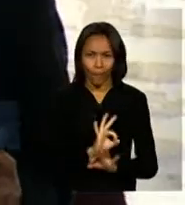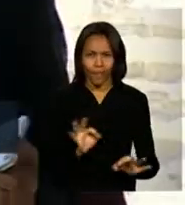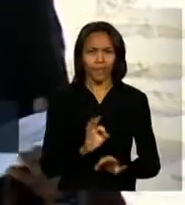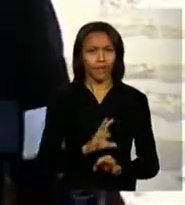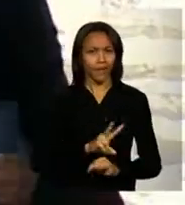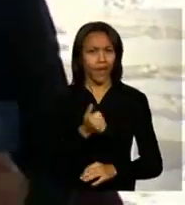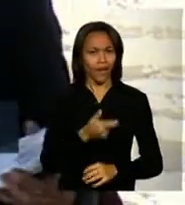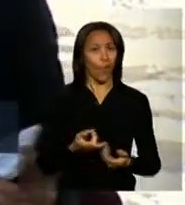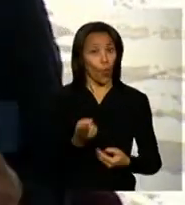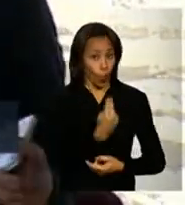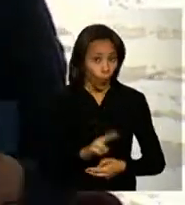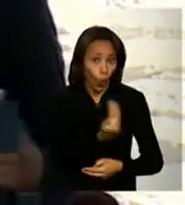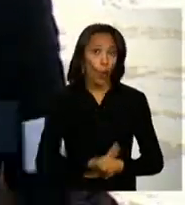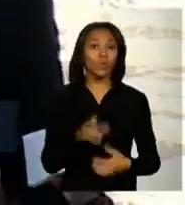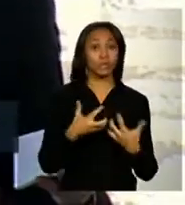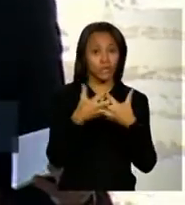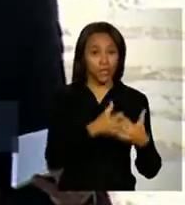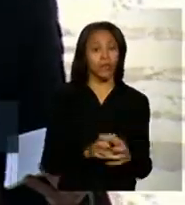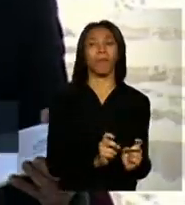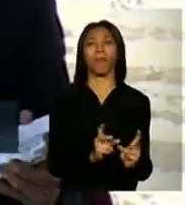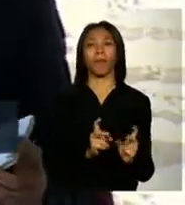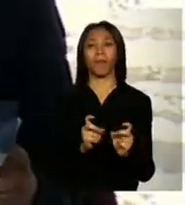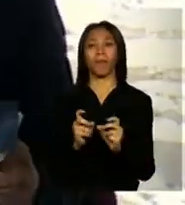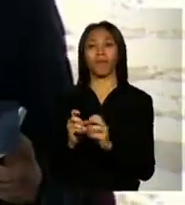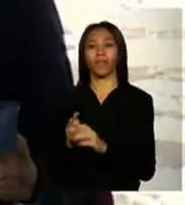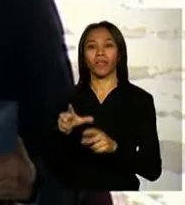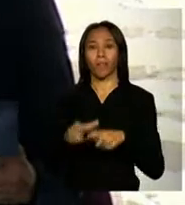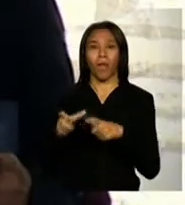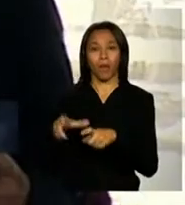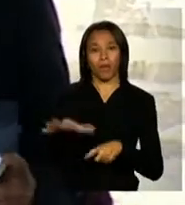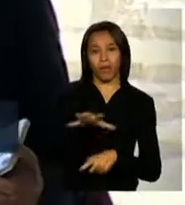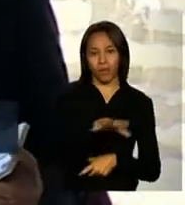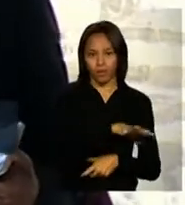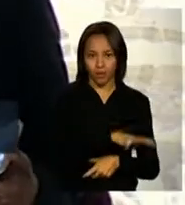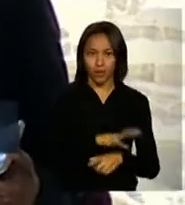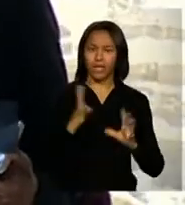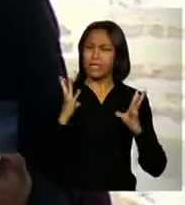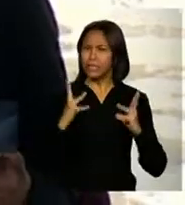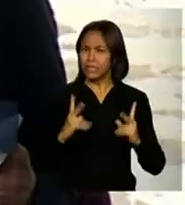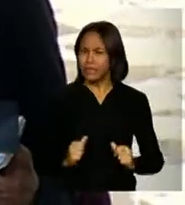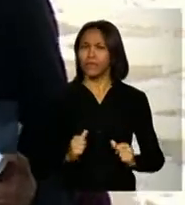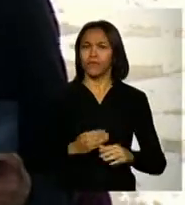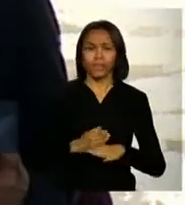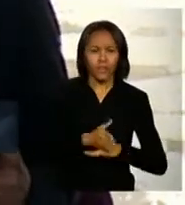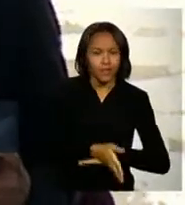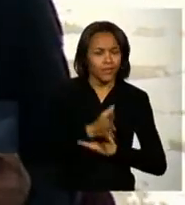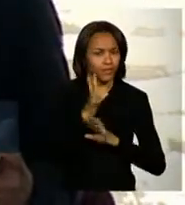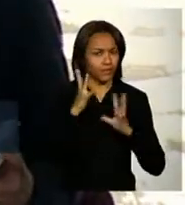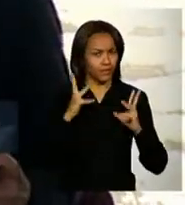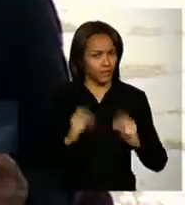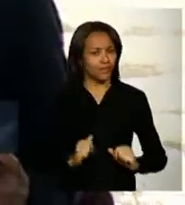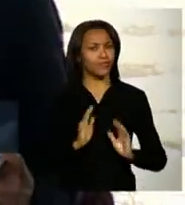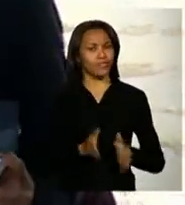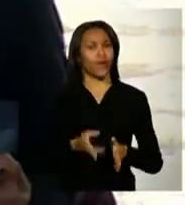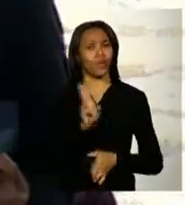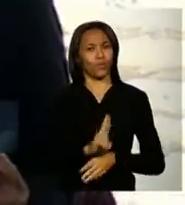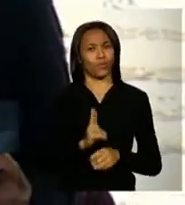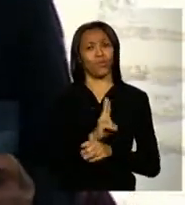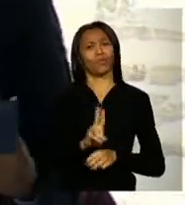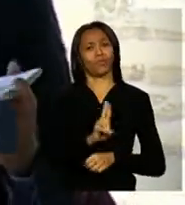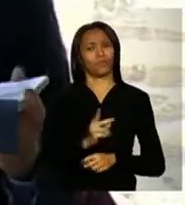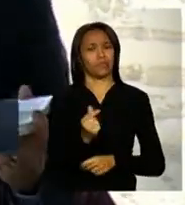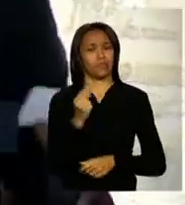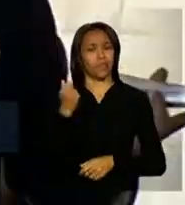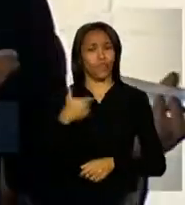para vender peixe dos produtores nos bairros é uma limpeza já tá em uso há muito tempo eu como Ministro que